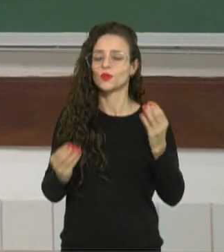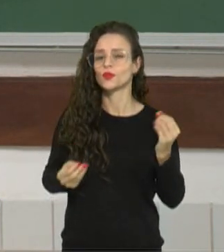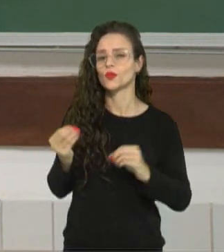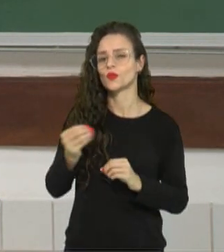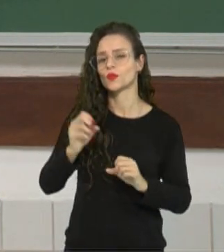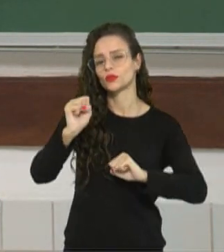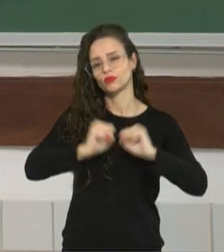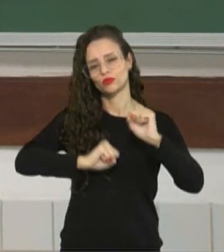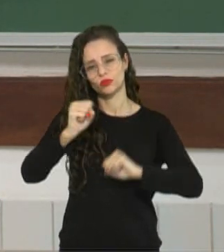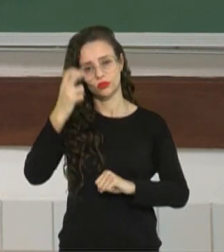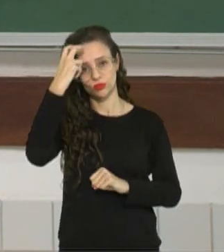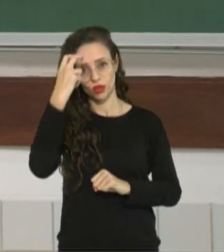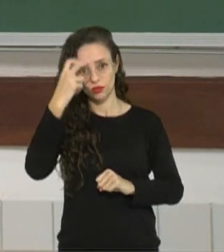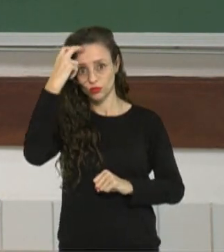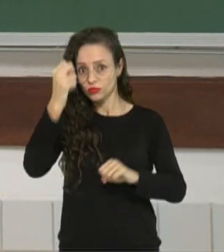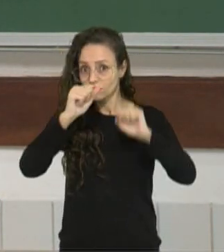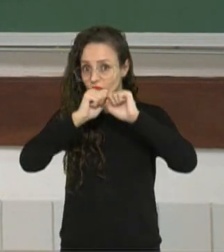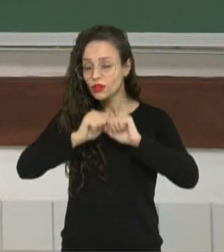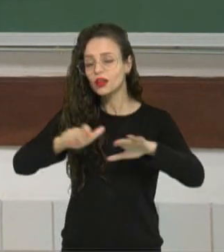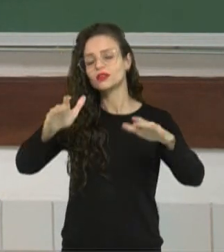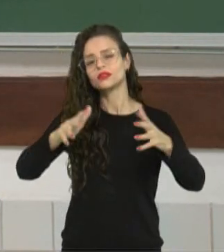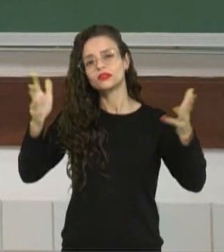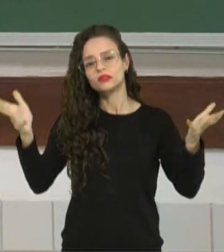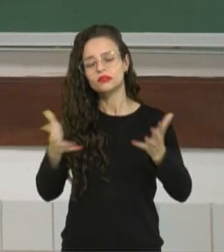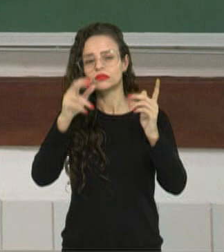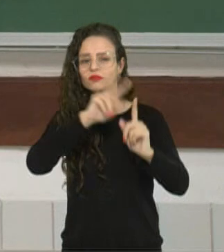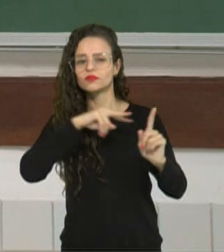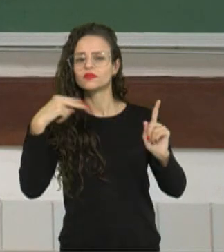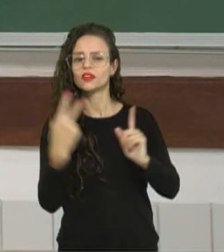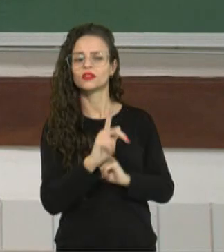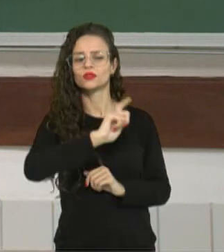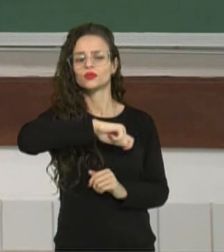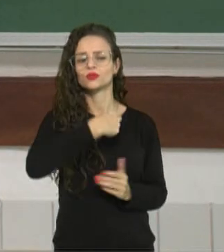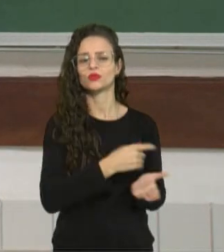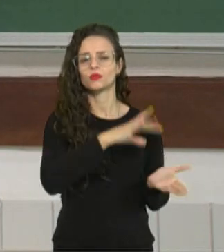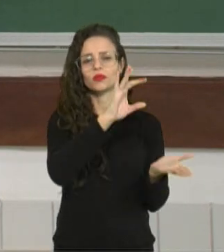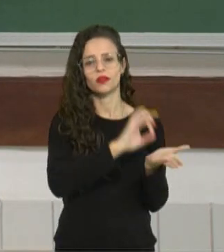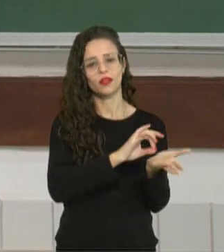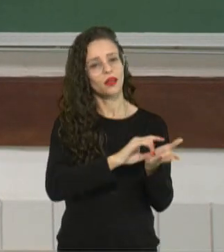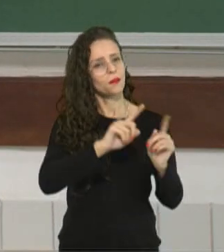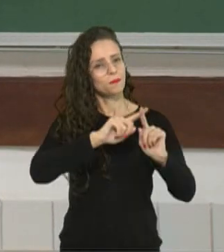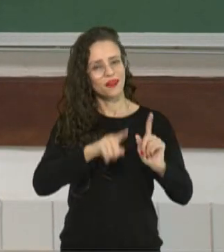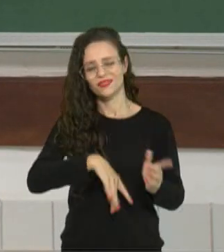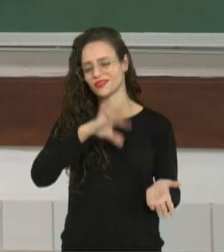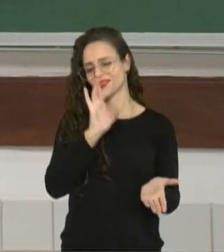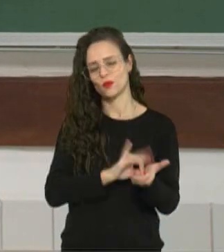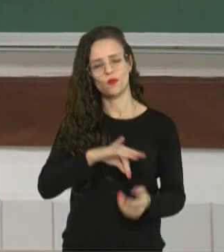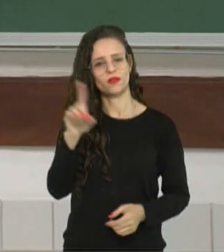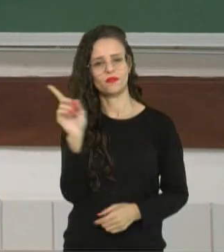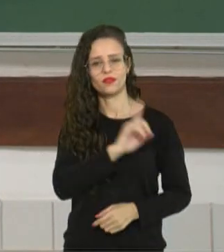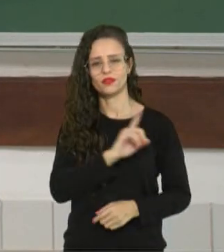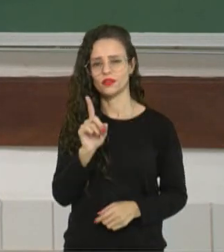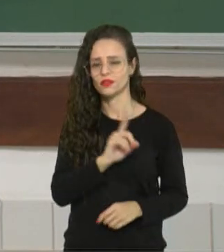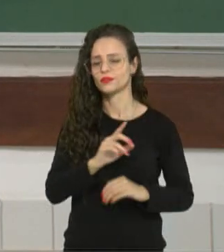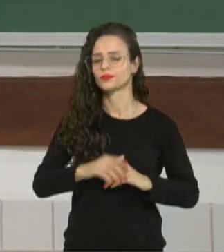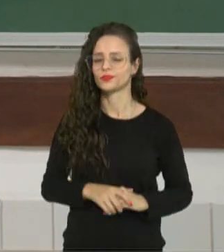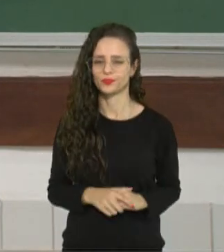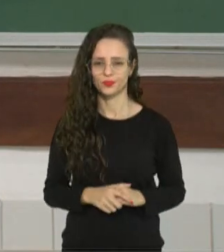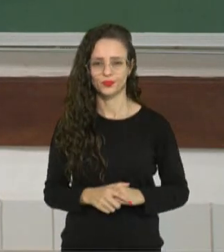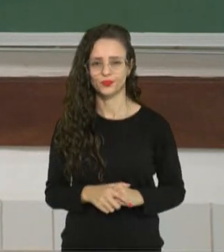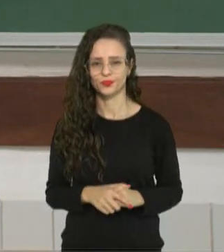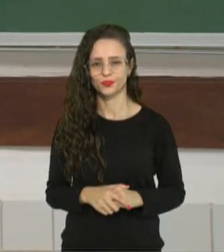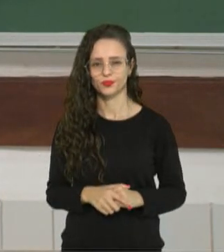cultural e a cultura de massa vão produzindo uma visão sobre a realidade que é descolada dela mesma, que não é